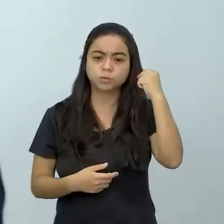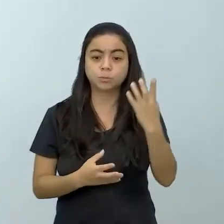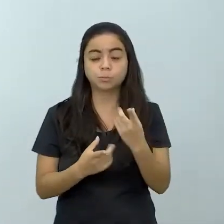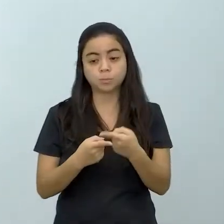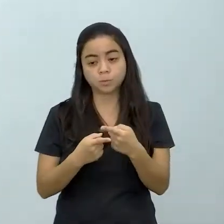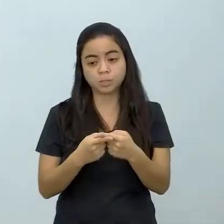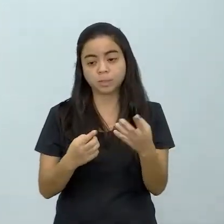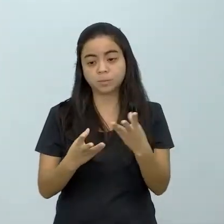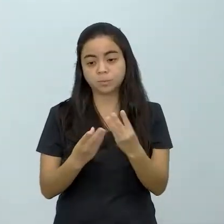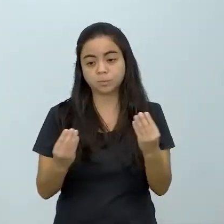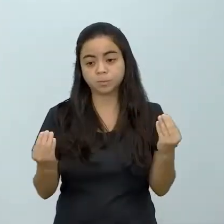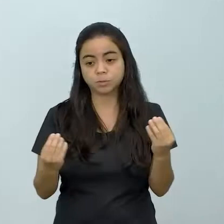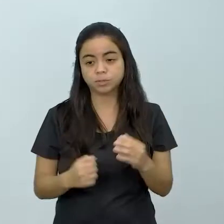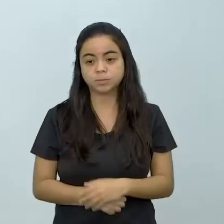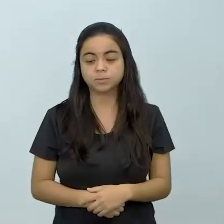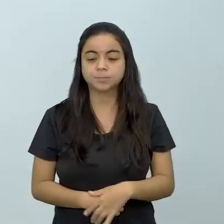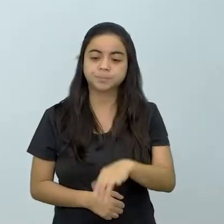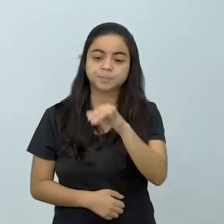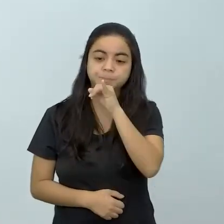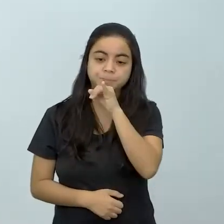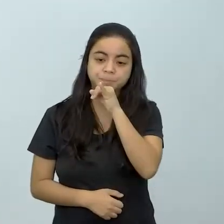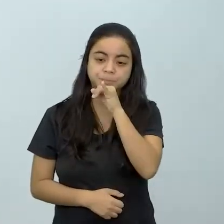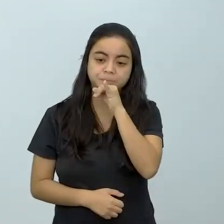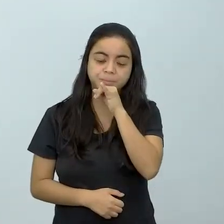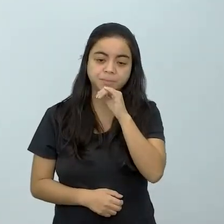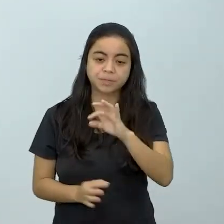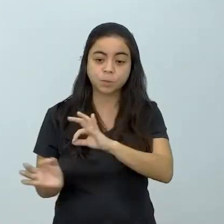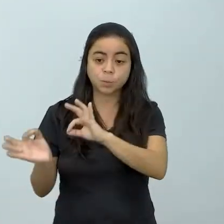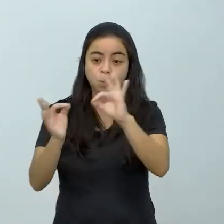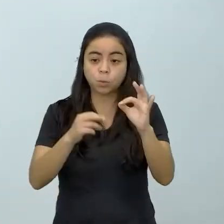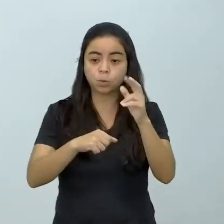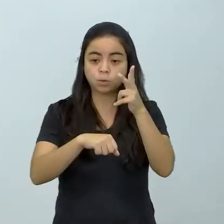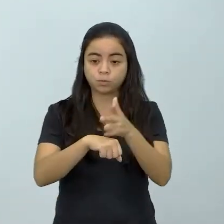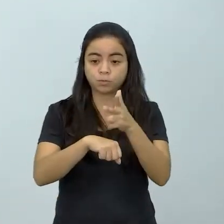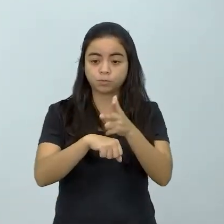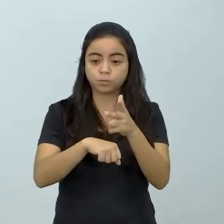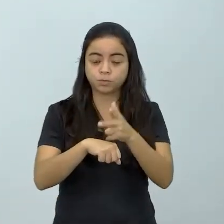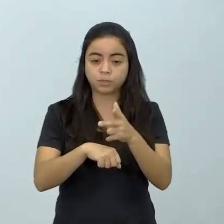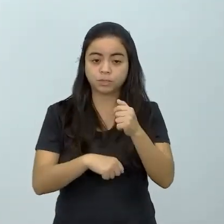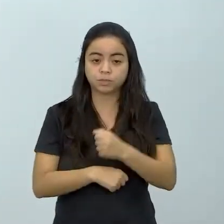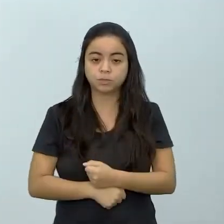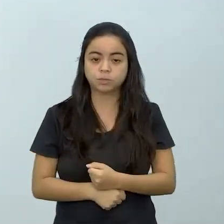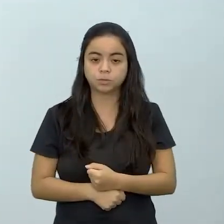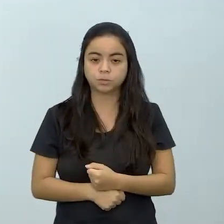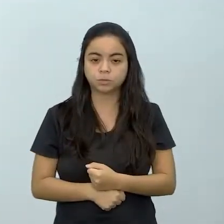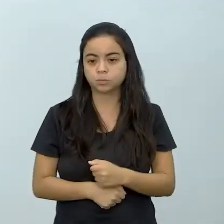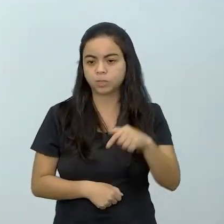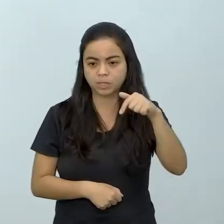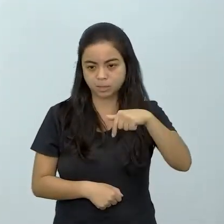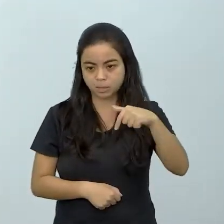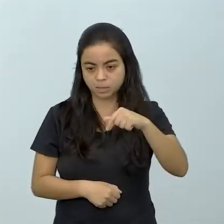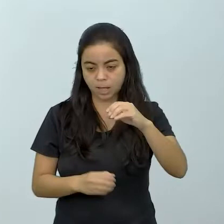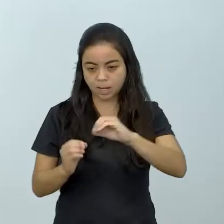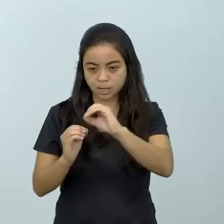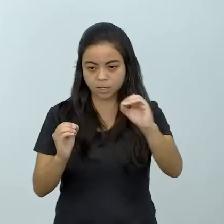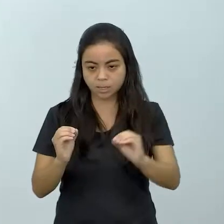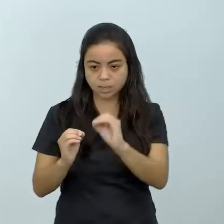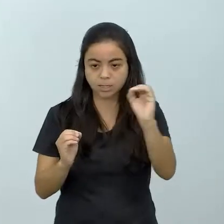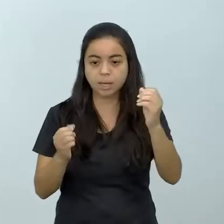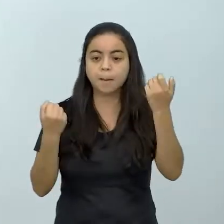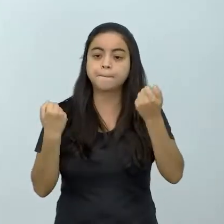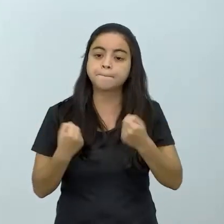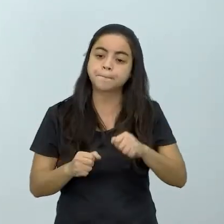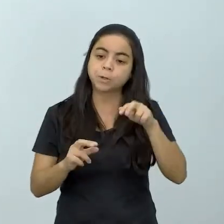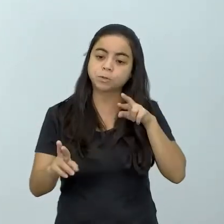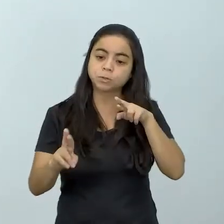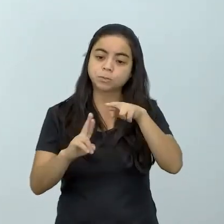são muitas né Por exemplo os próprios vídeos que você assistir Aqui as nossas transmissões e etc elas